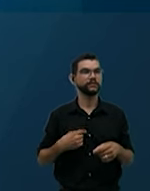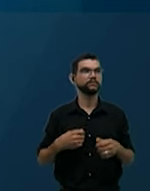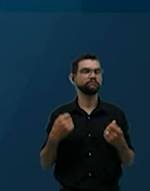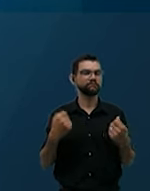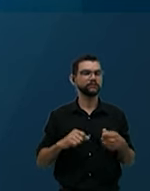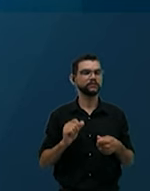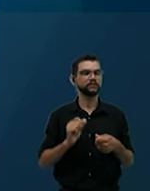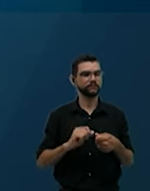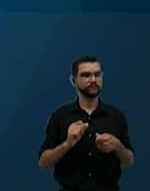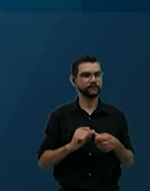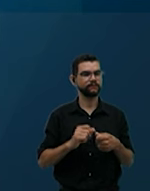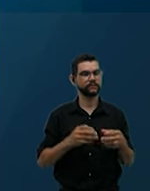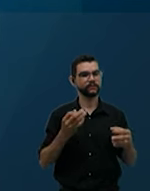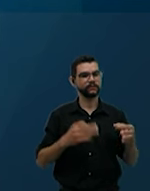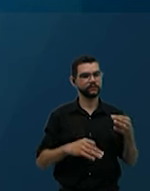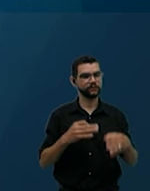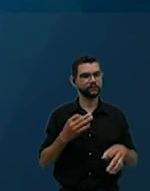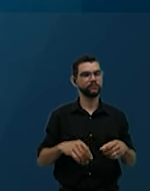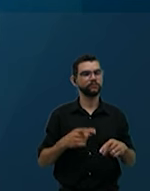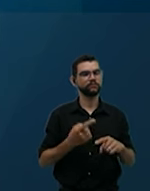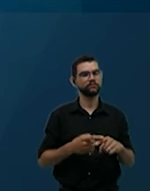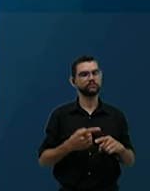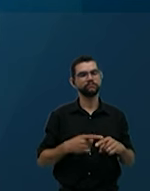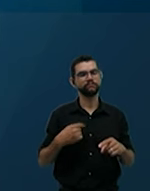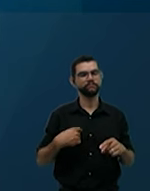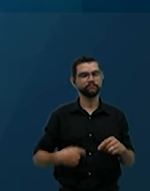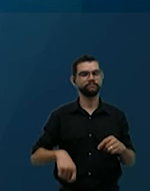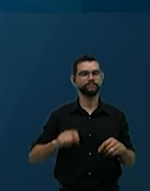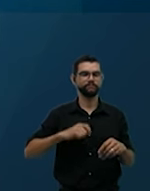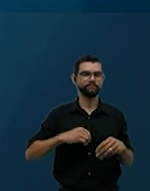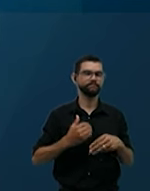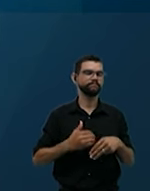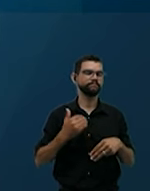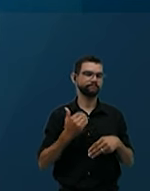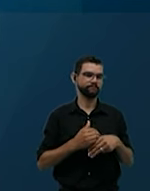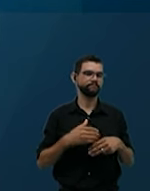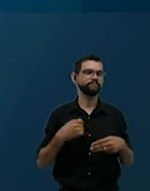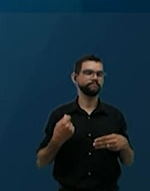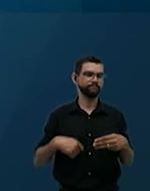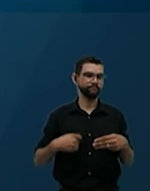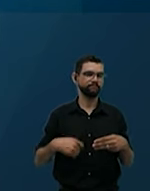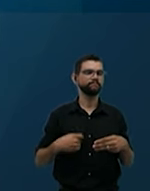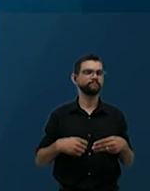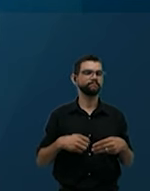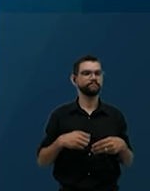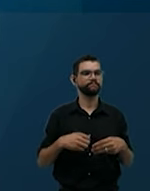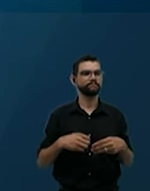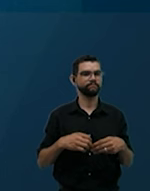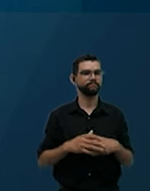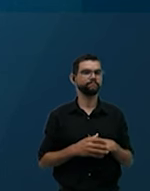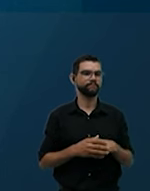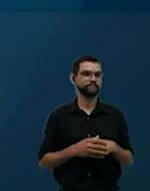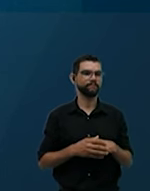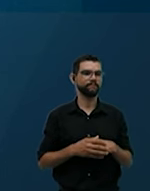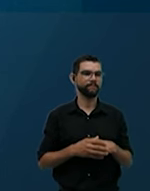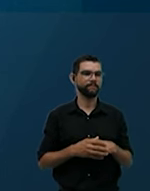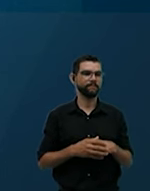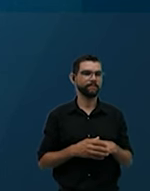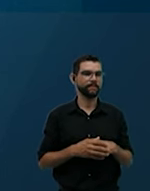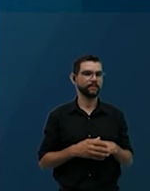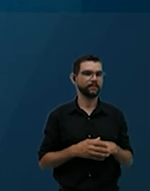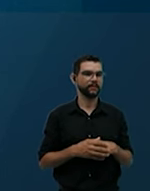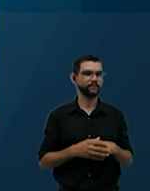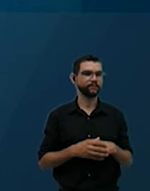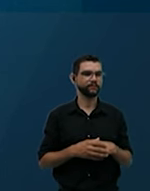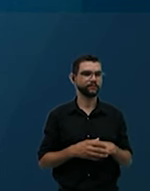está submetido a mim, né? Essa busca que todos têm, esse